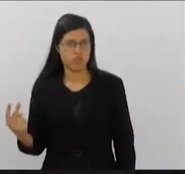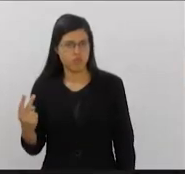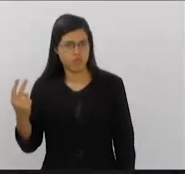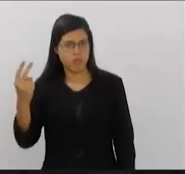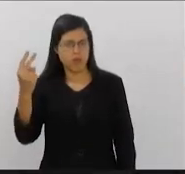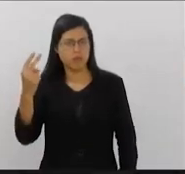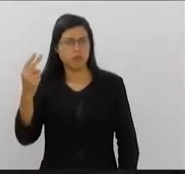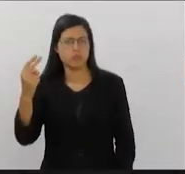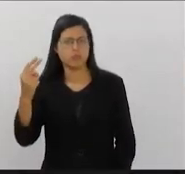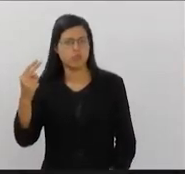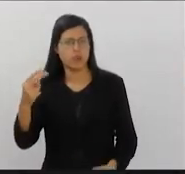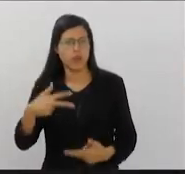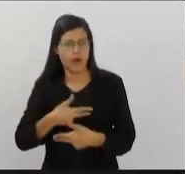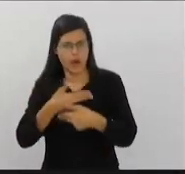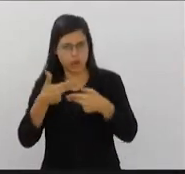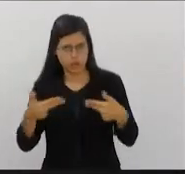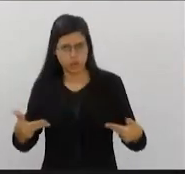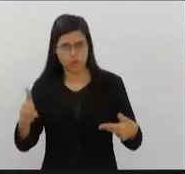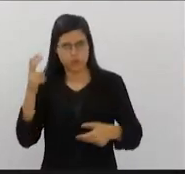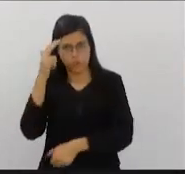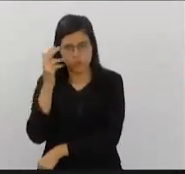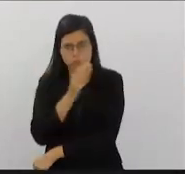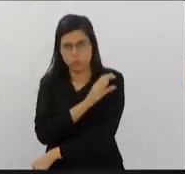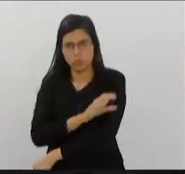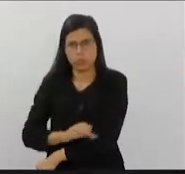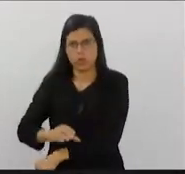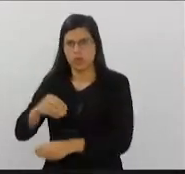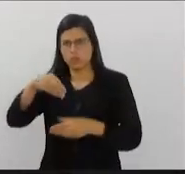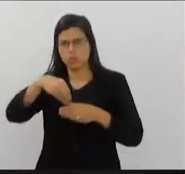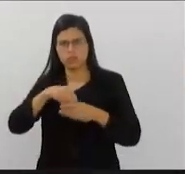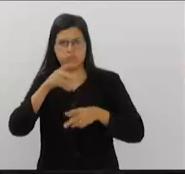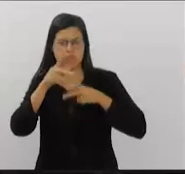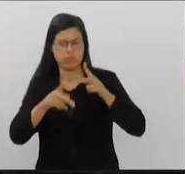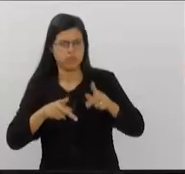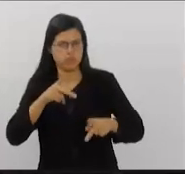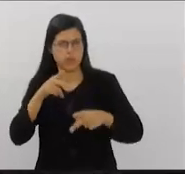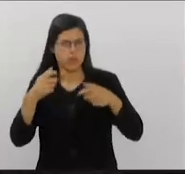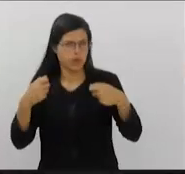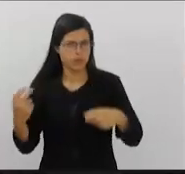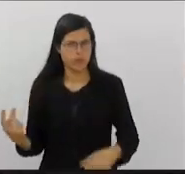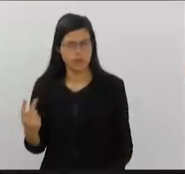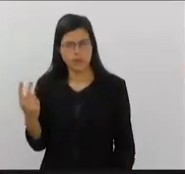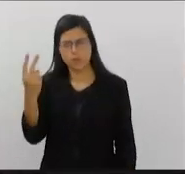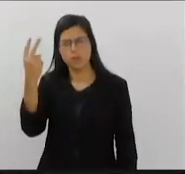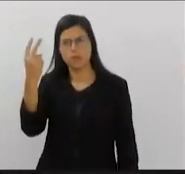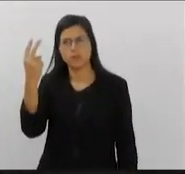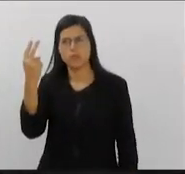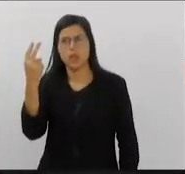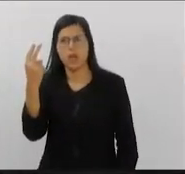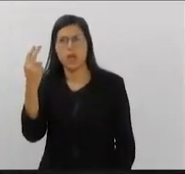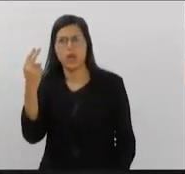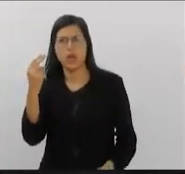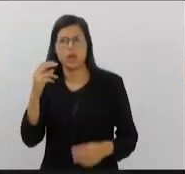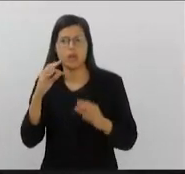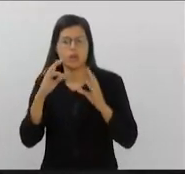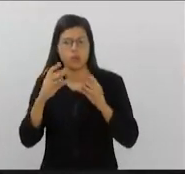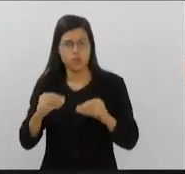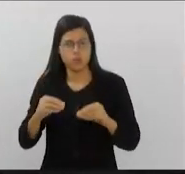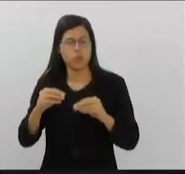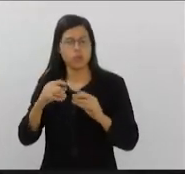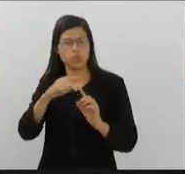pertencimento étnico-cultural da nossa população precisam ser valorizados e que qualquer forma de racismo